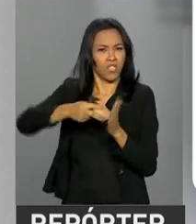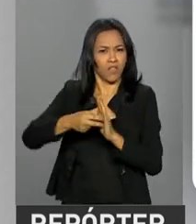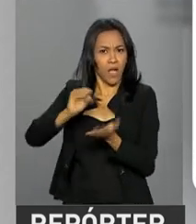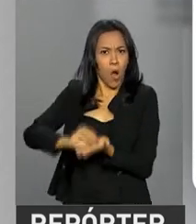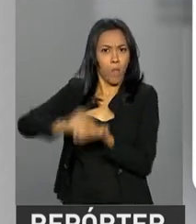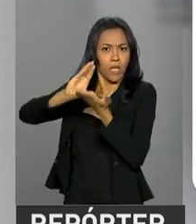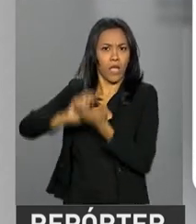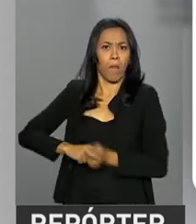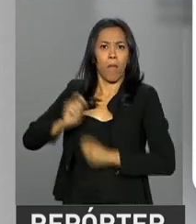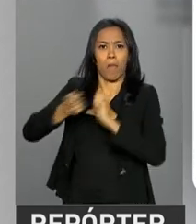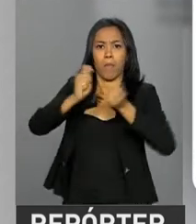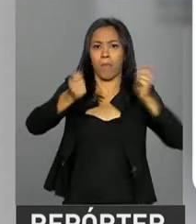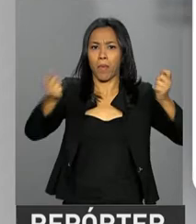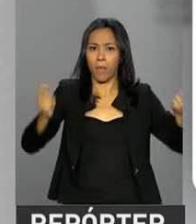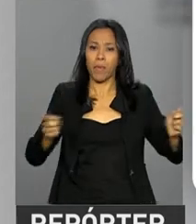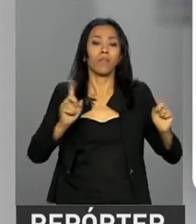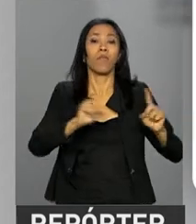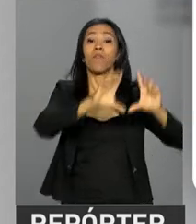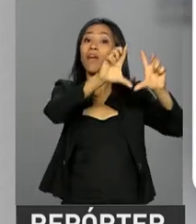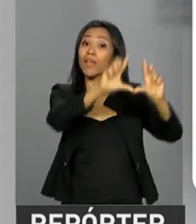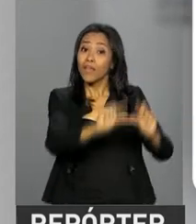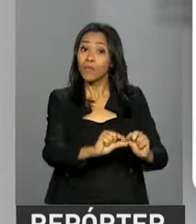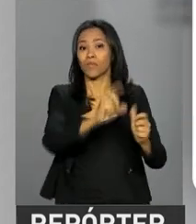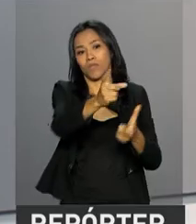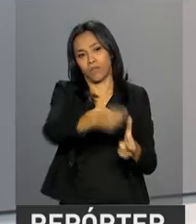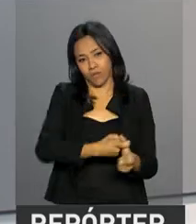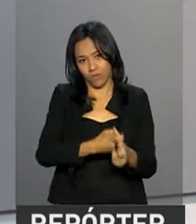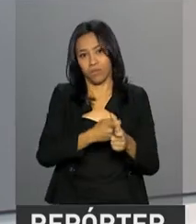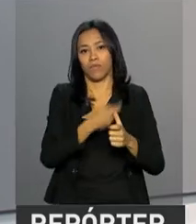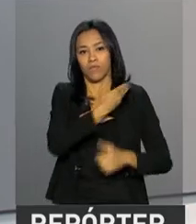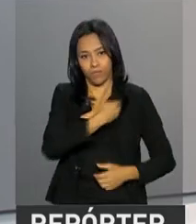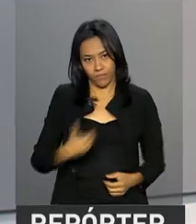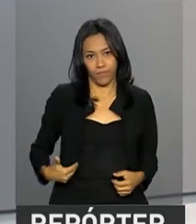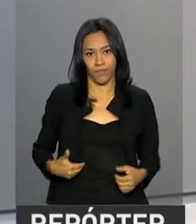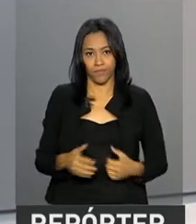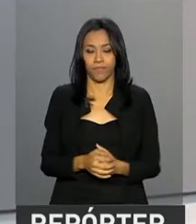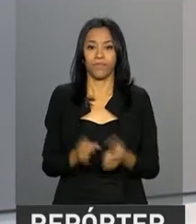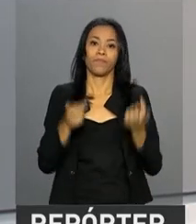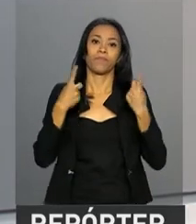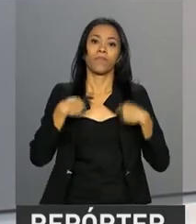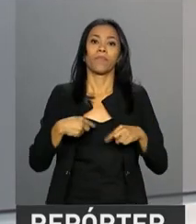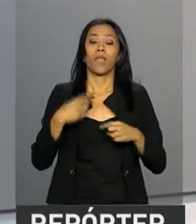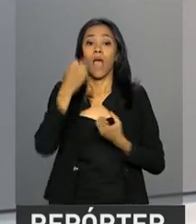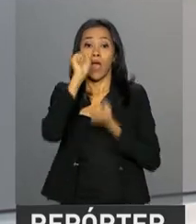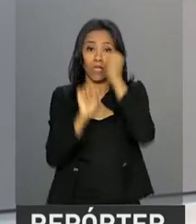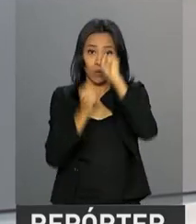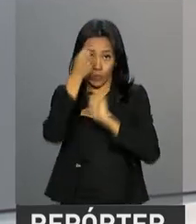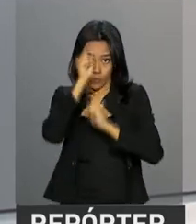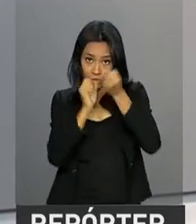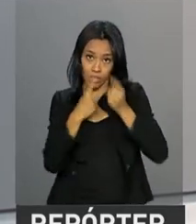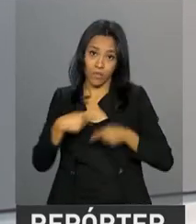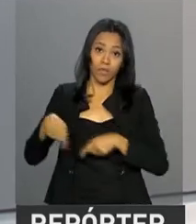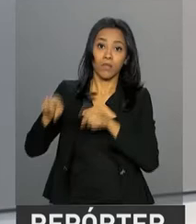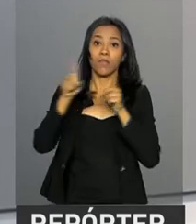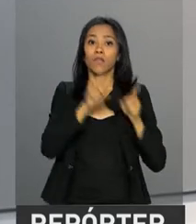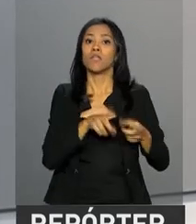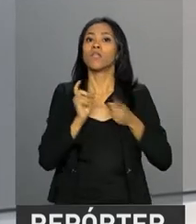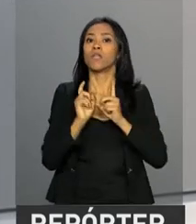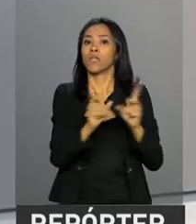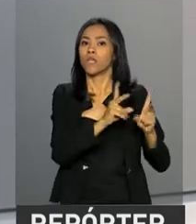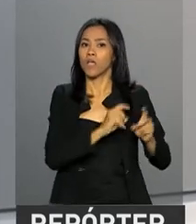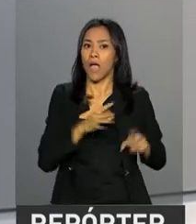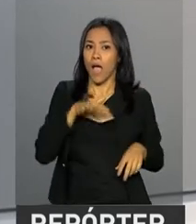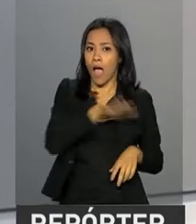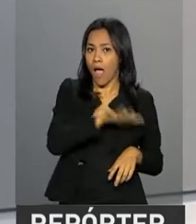poderá ajudar na redução mais rápida do déficit a indústria de transformação eo comércio foram os setores que mais